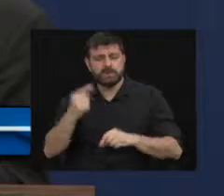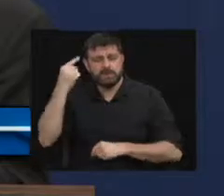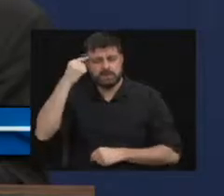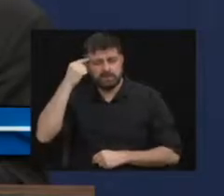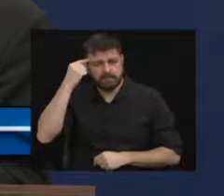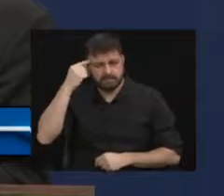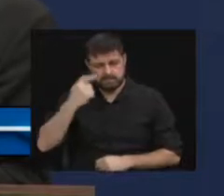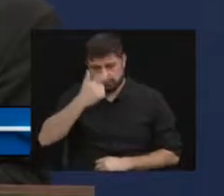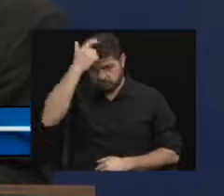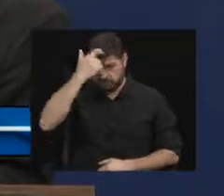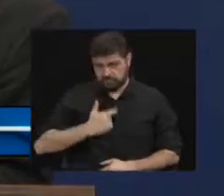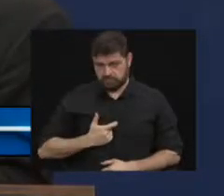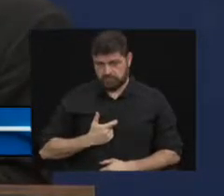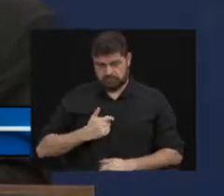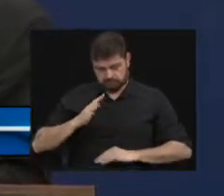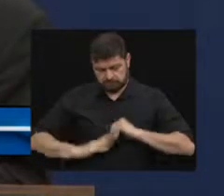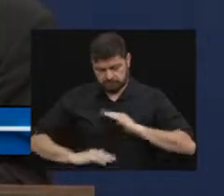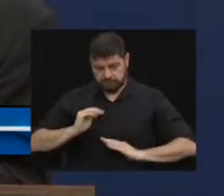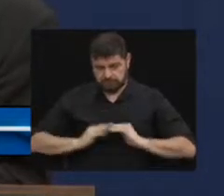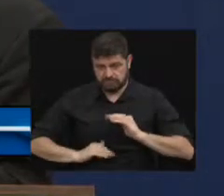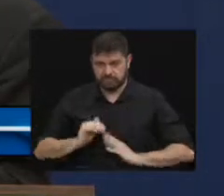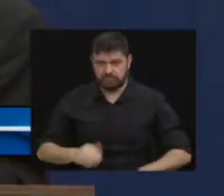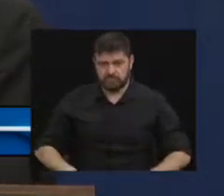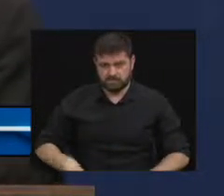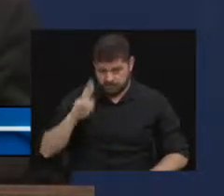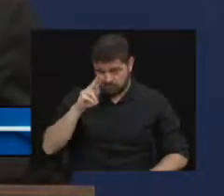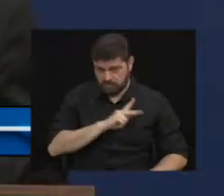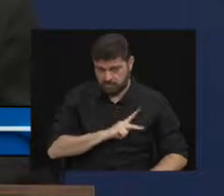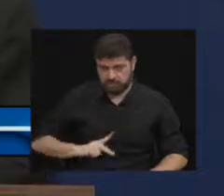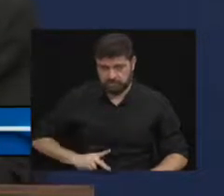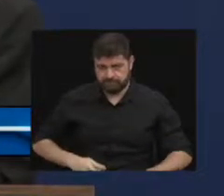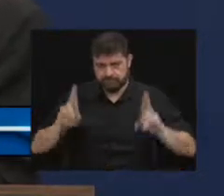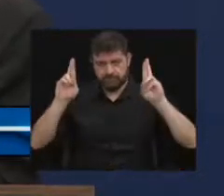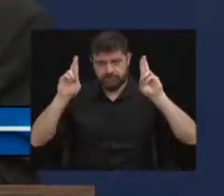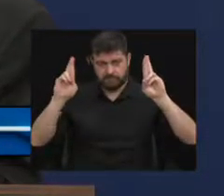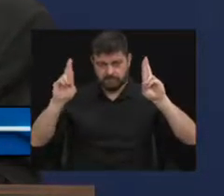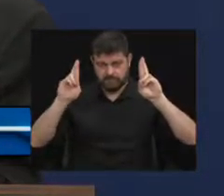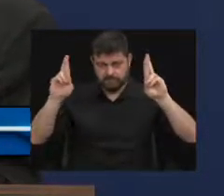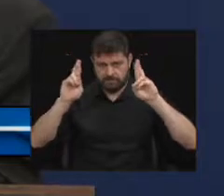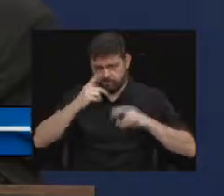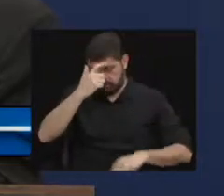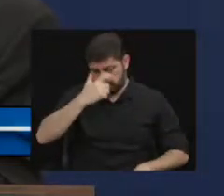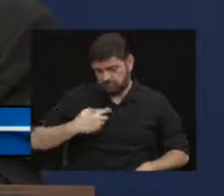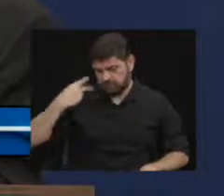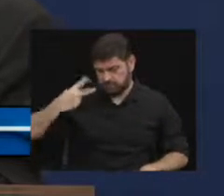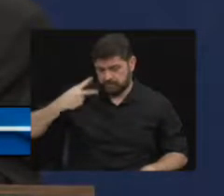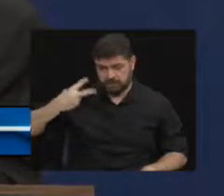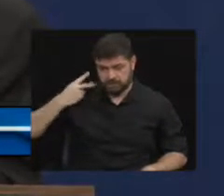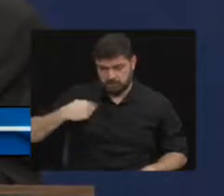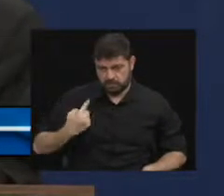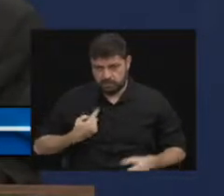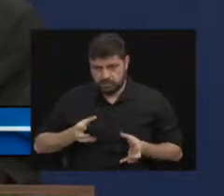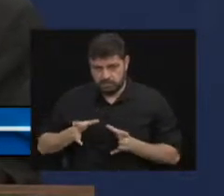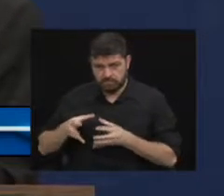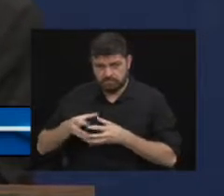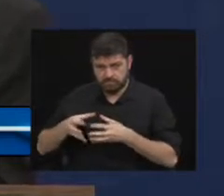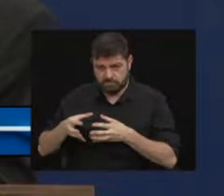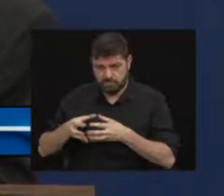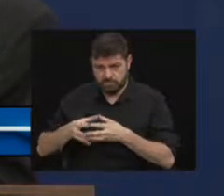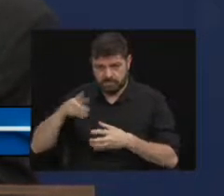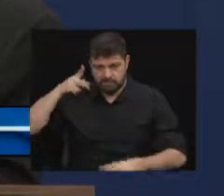foram convocados, todos que contribuem para que a gente tenha uma eleição segura, limpa,